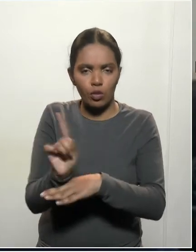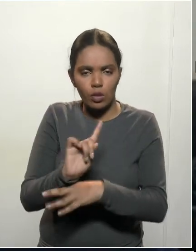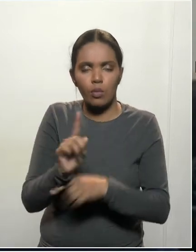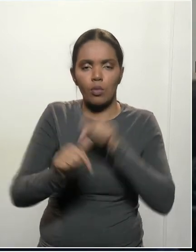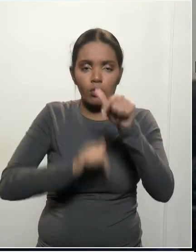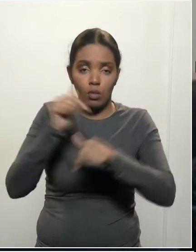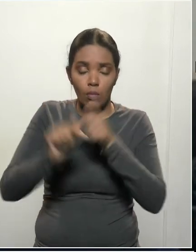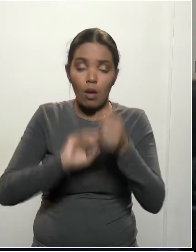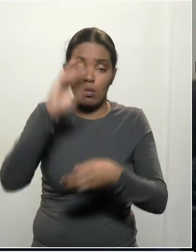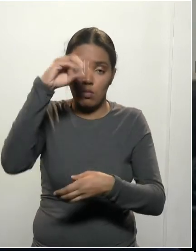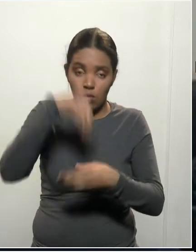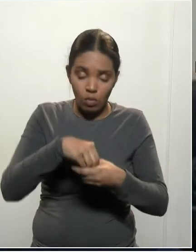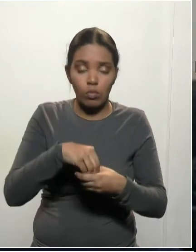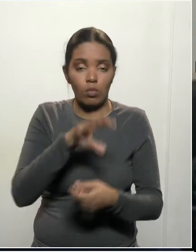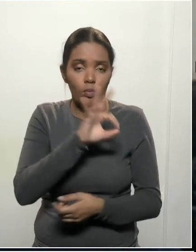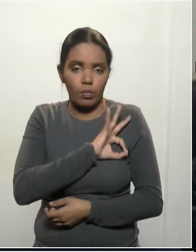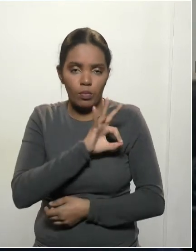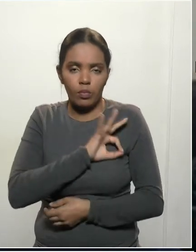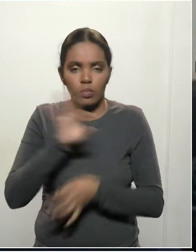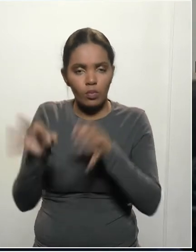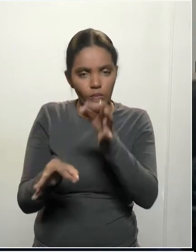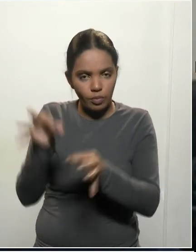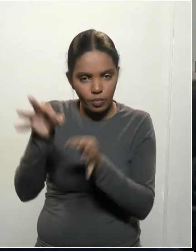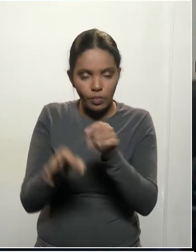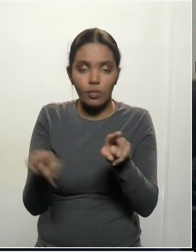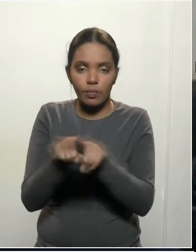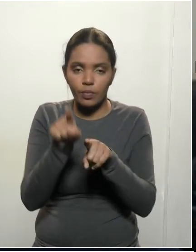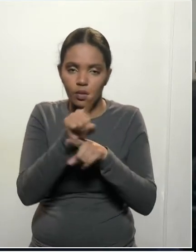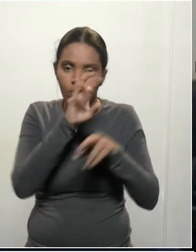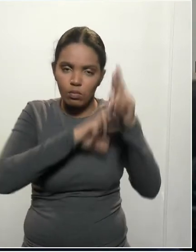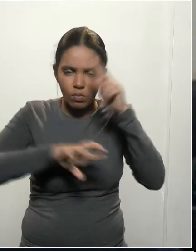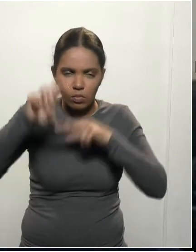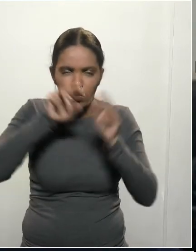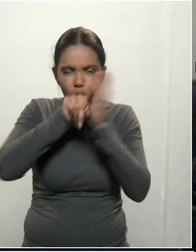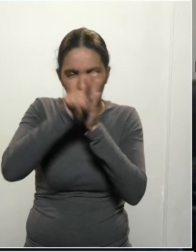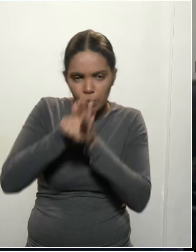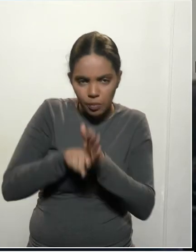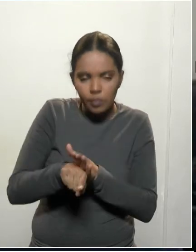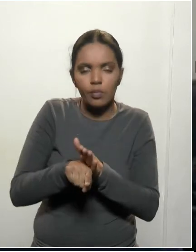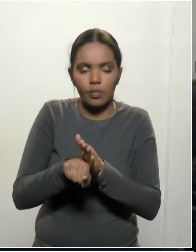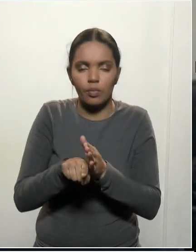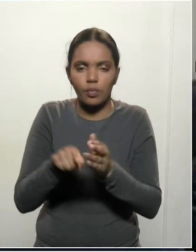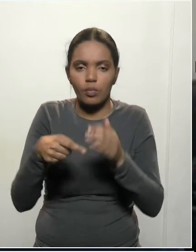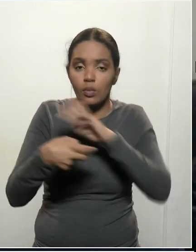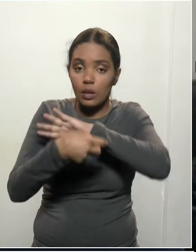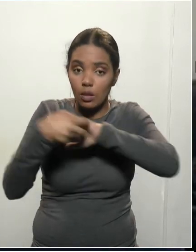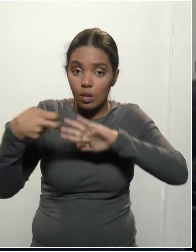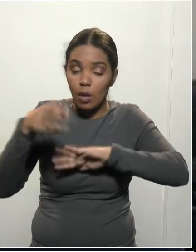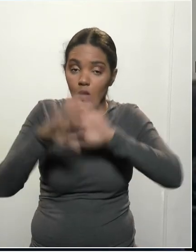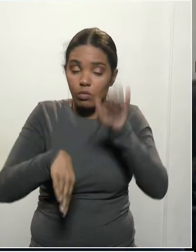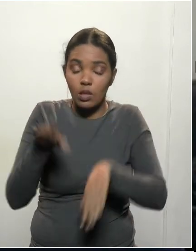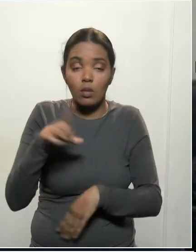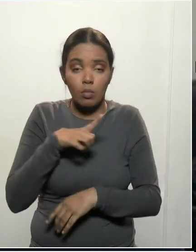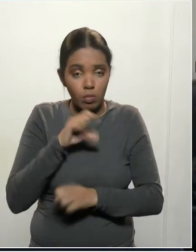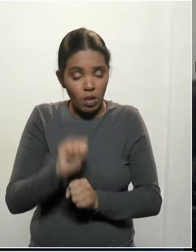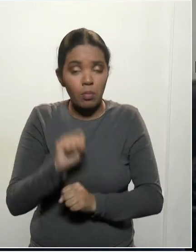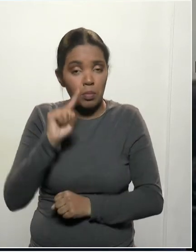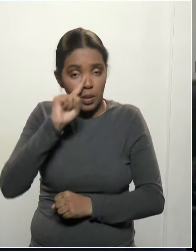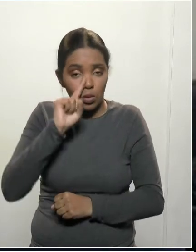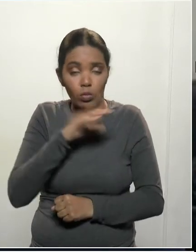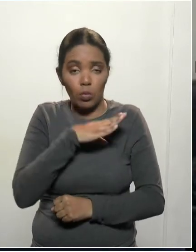atividades de polícia judiciária e na condução de investigações criminais, muitas vezes colocando sua vida em risco em prol da segurança